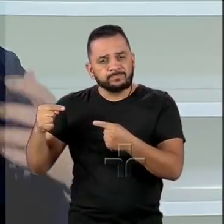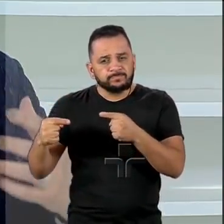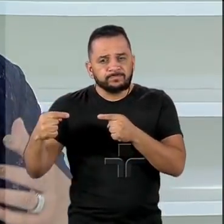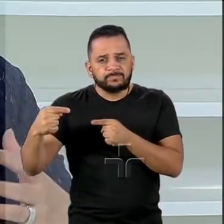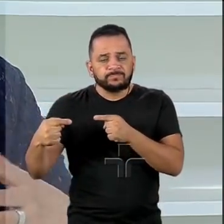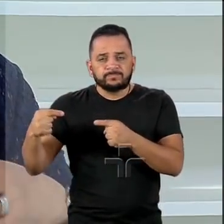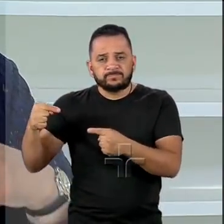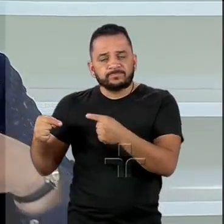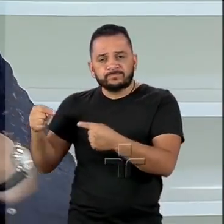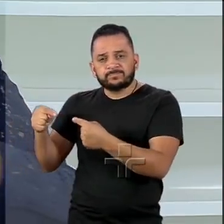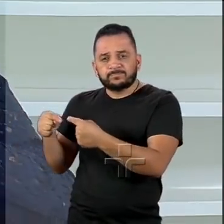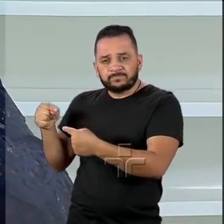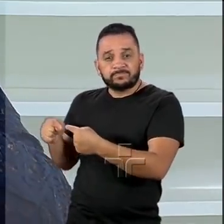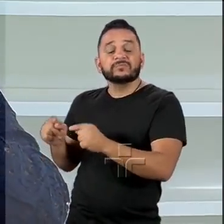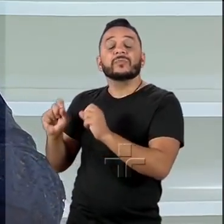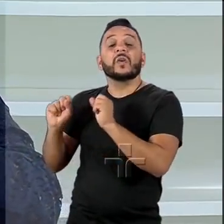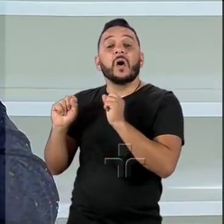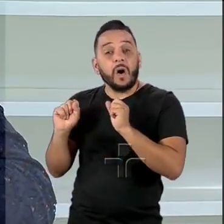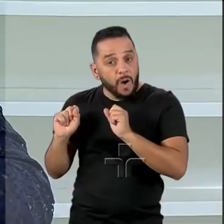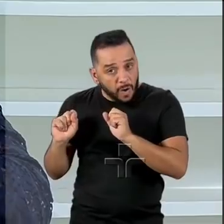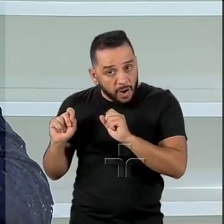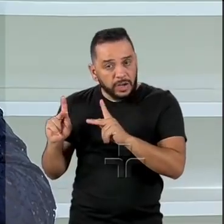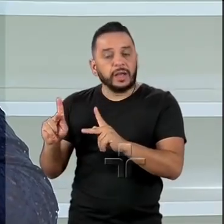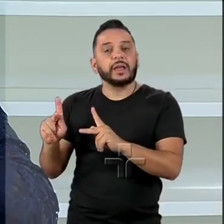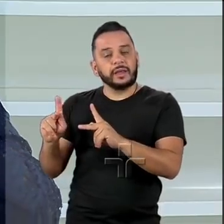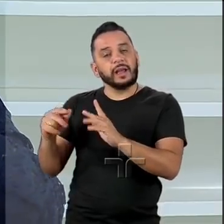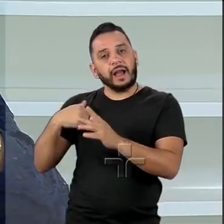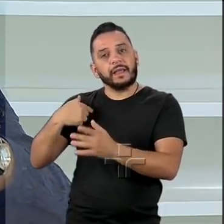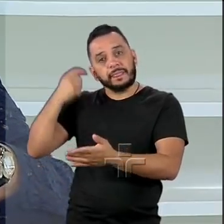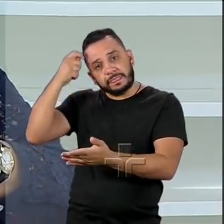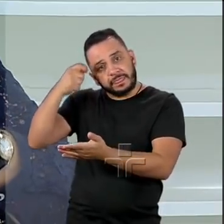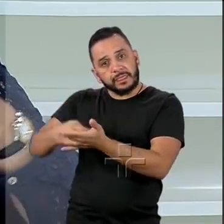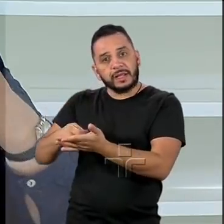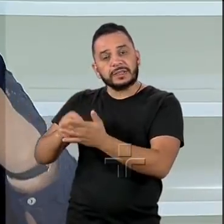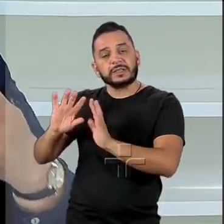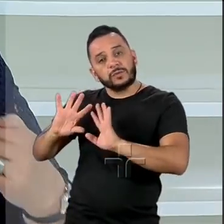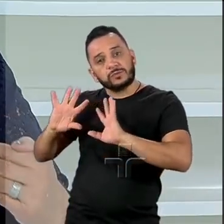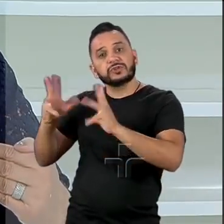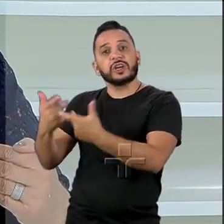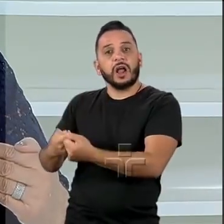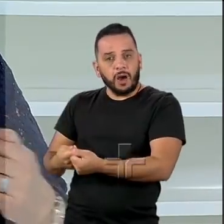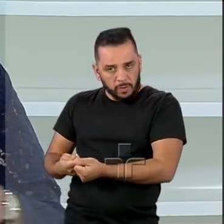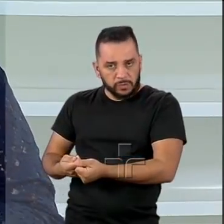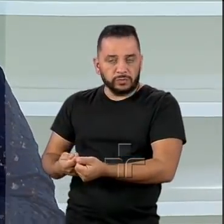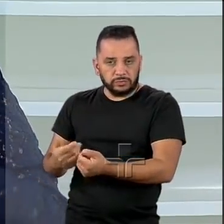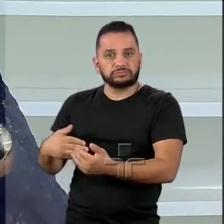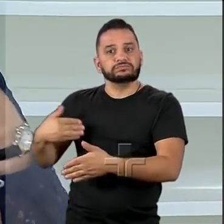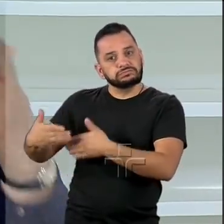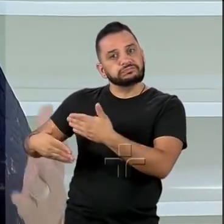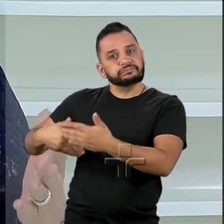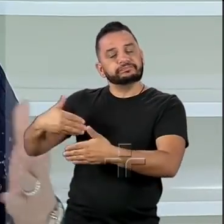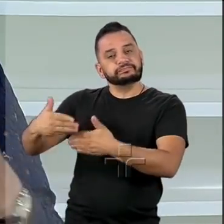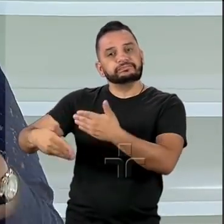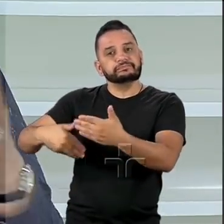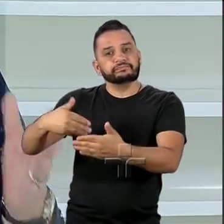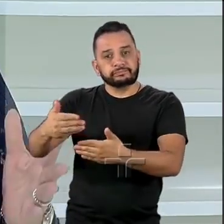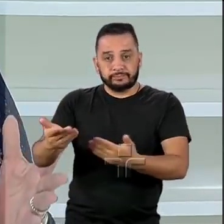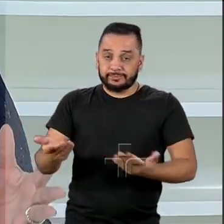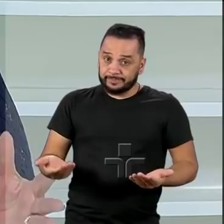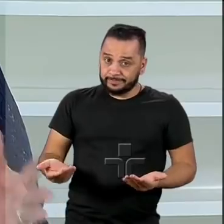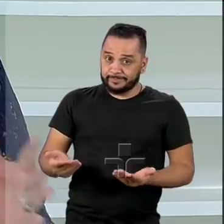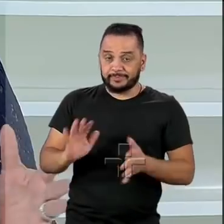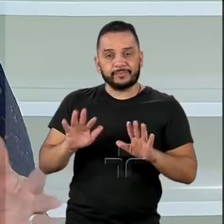houve algumas vezes e isto vai mudando com o caminhar do tempo. E também, para